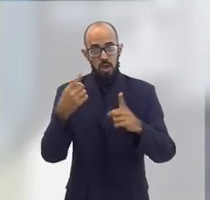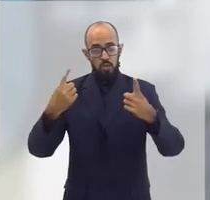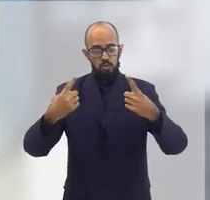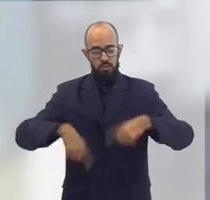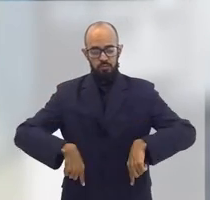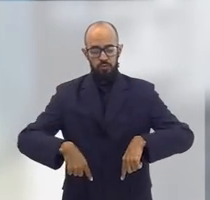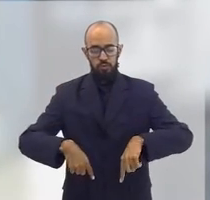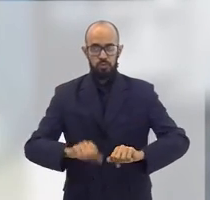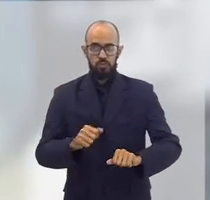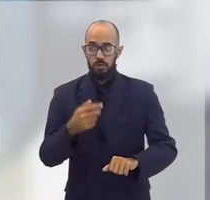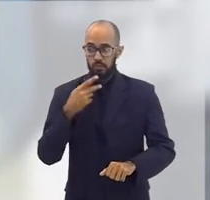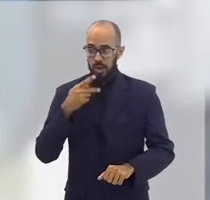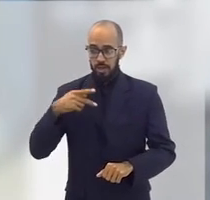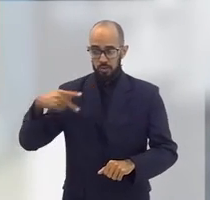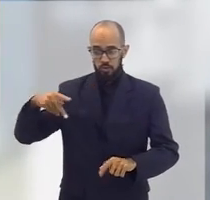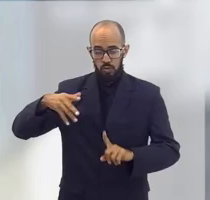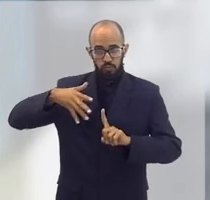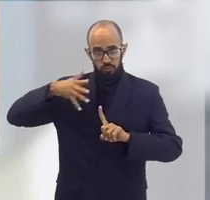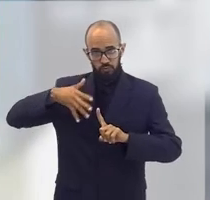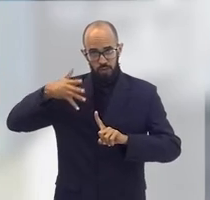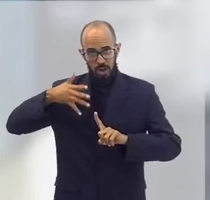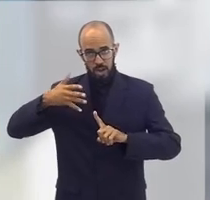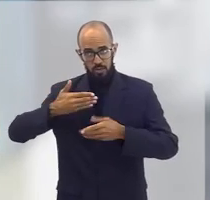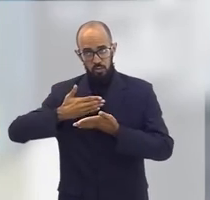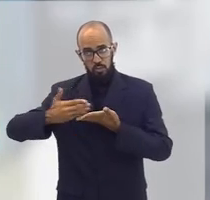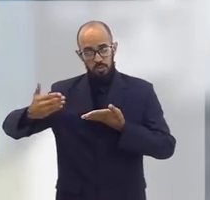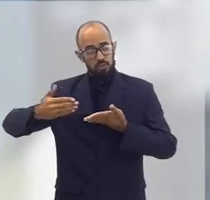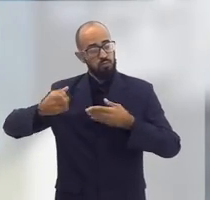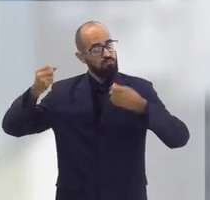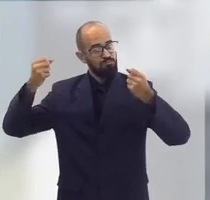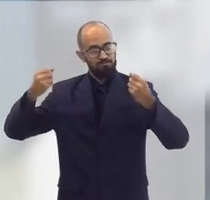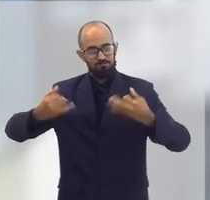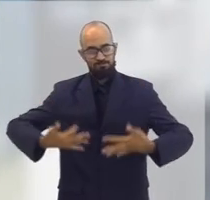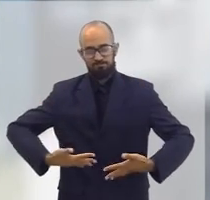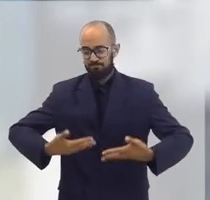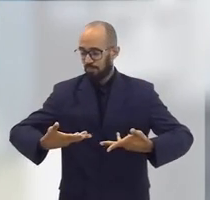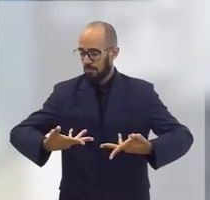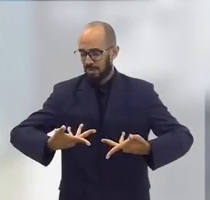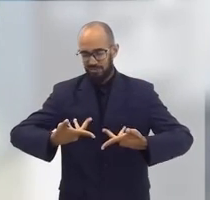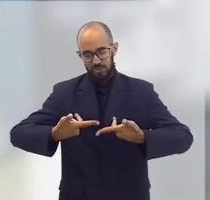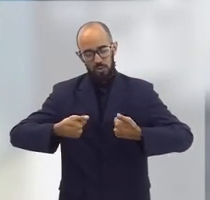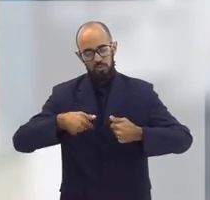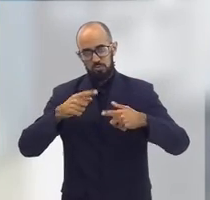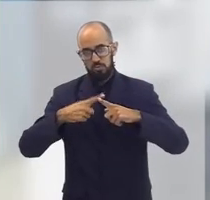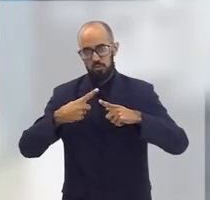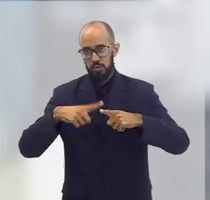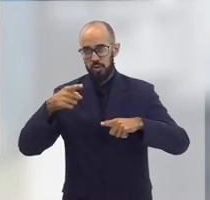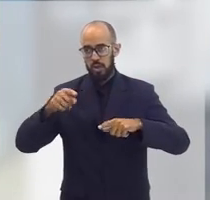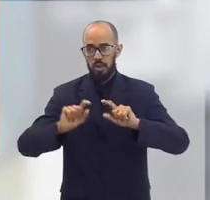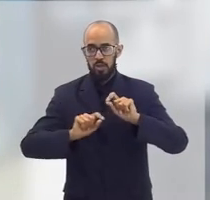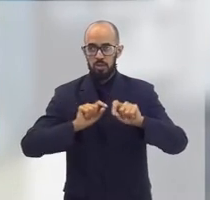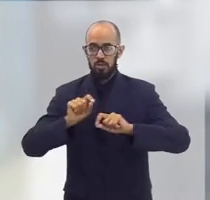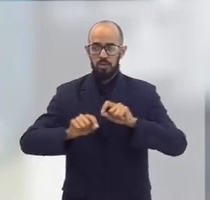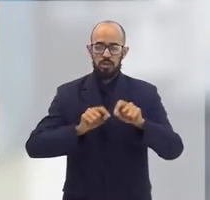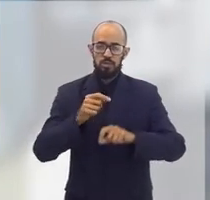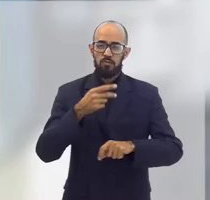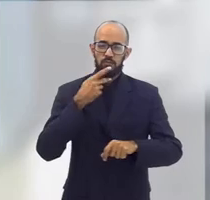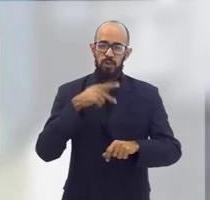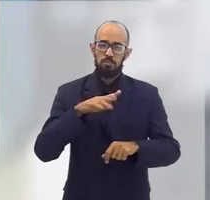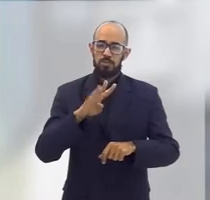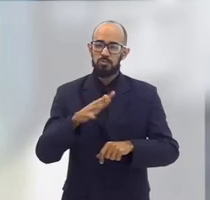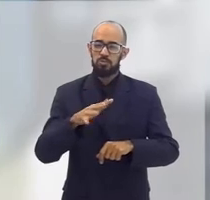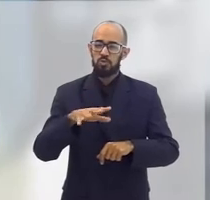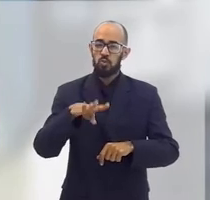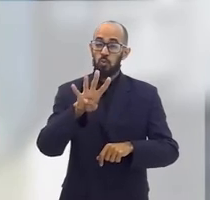um desafio muito grande. Eu disse que a sua fala inicial foi muito bem colocada. As pessoas falam